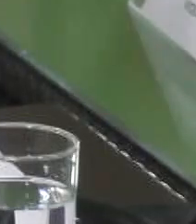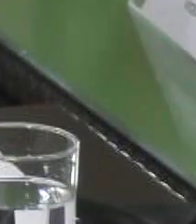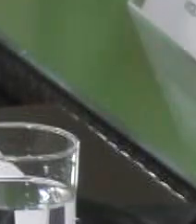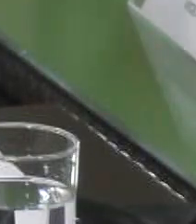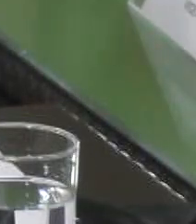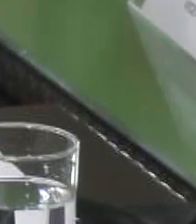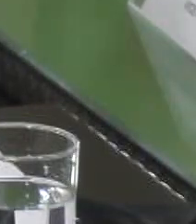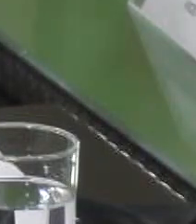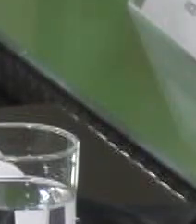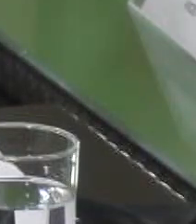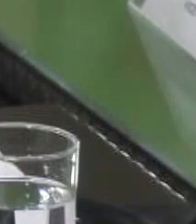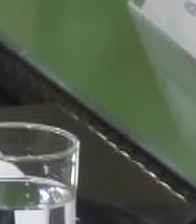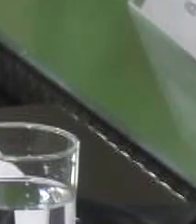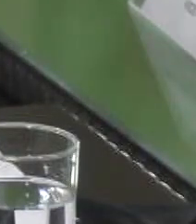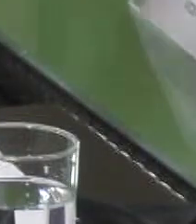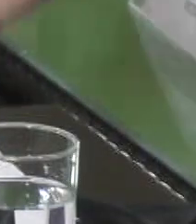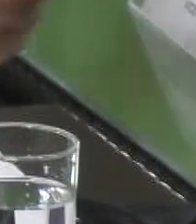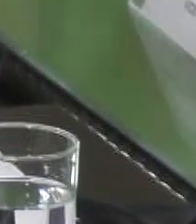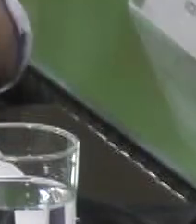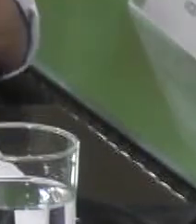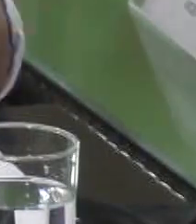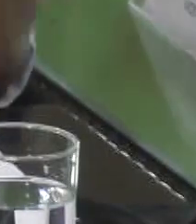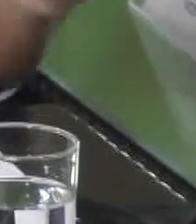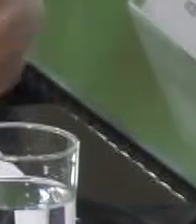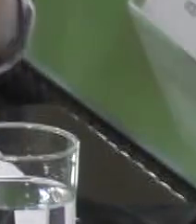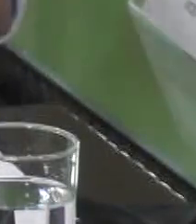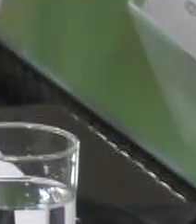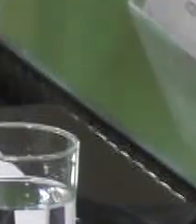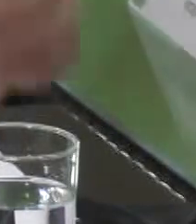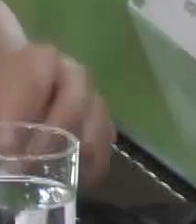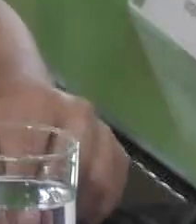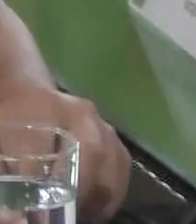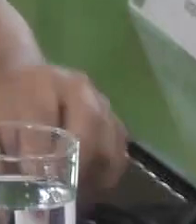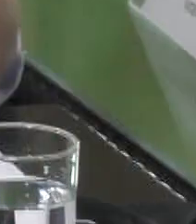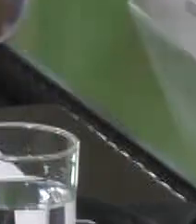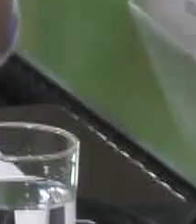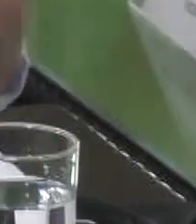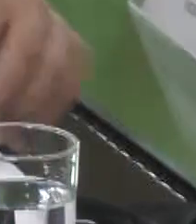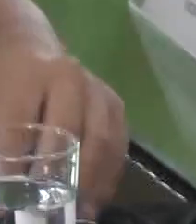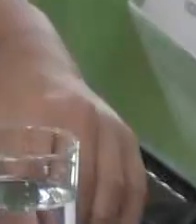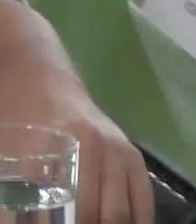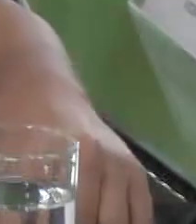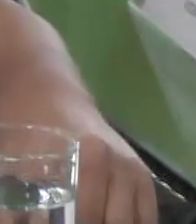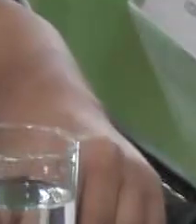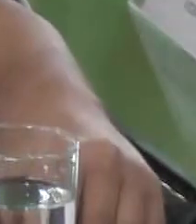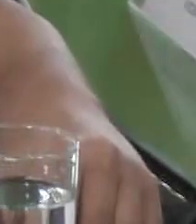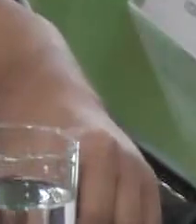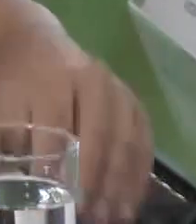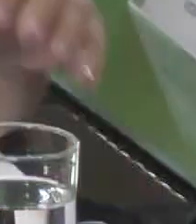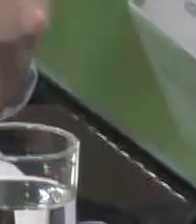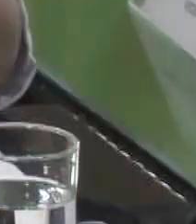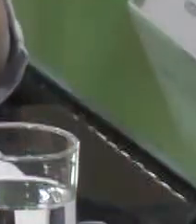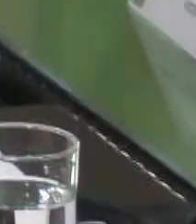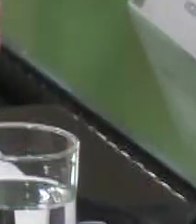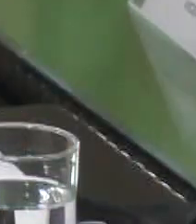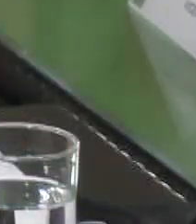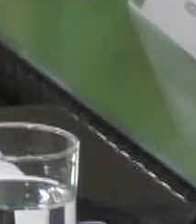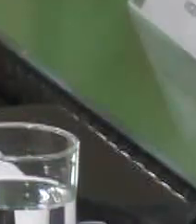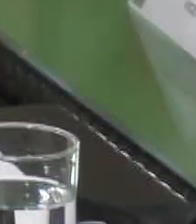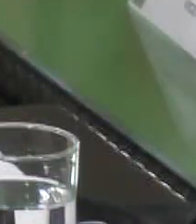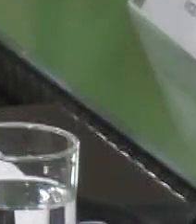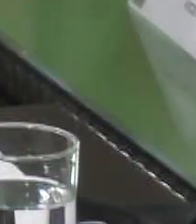é, de espionagem, escutas, captações, interceptações, enfim.